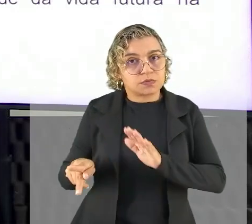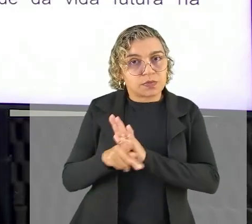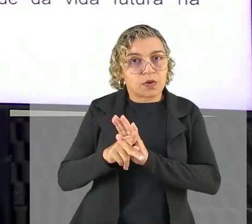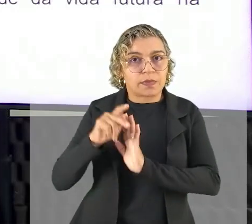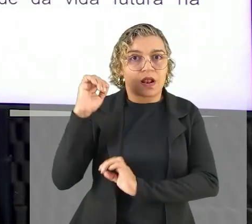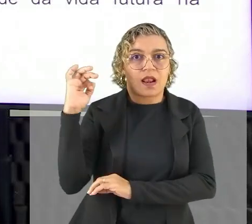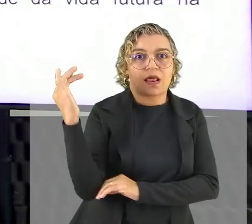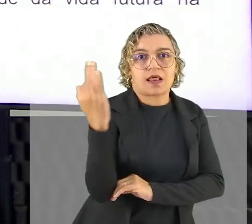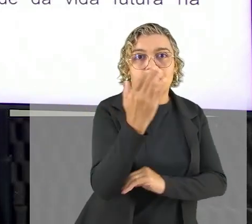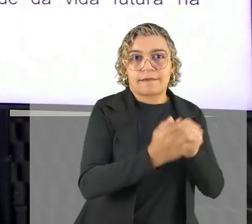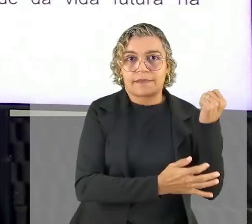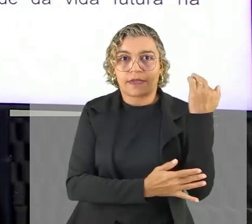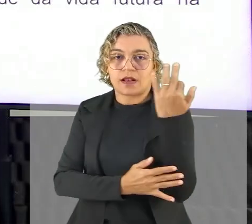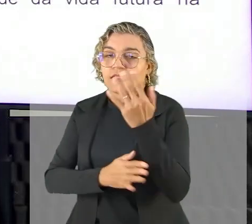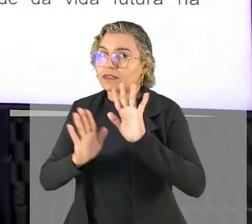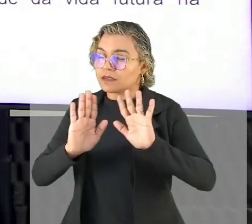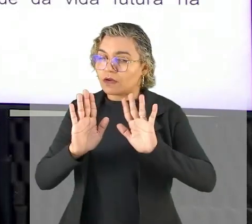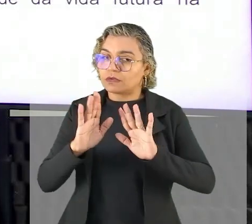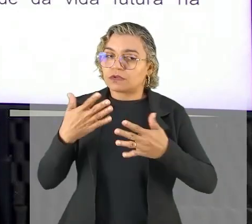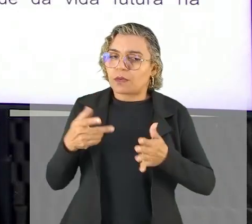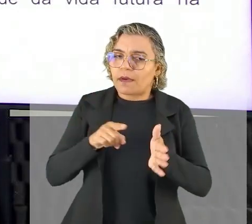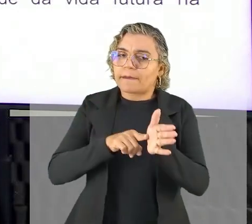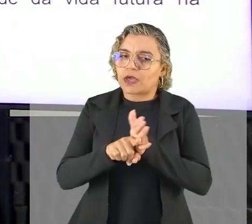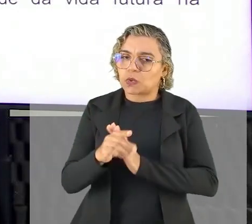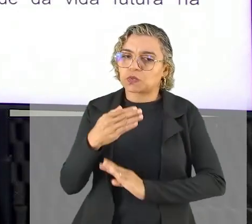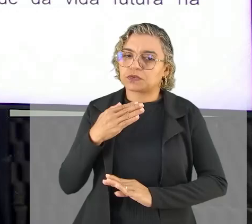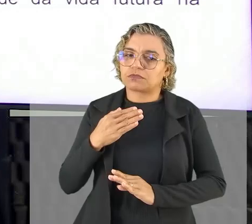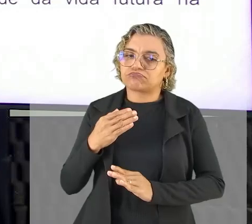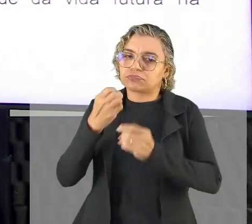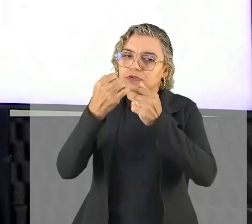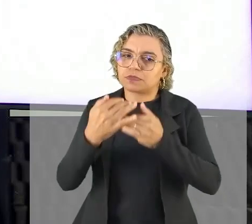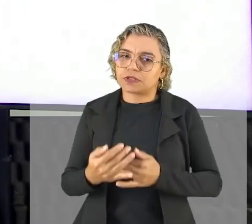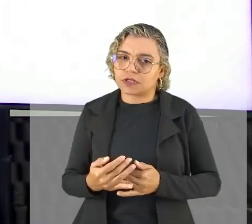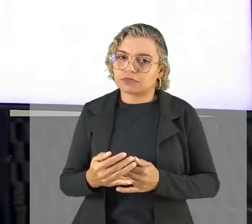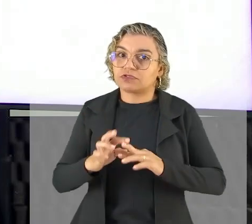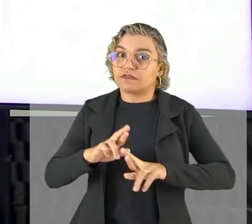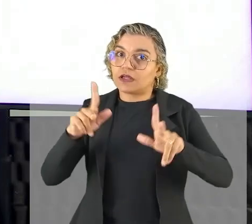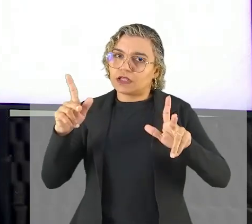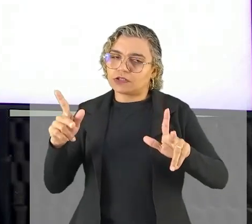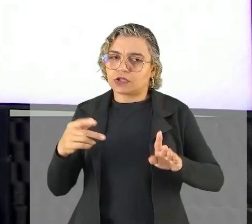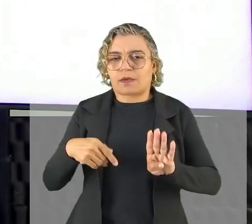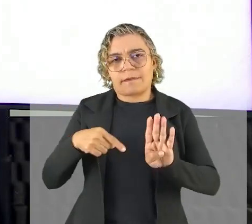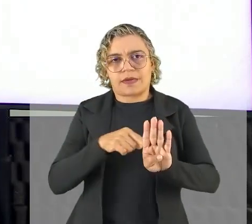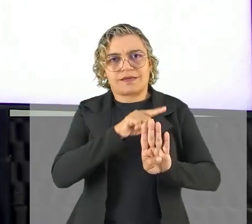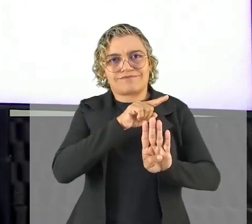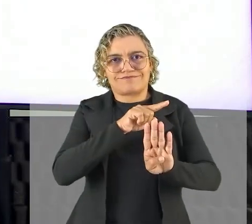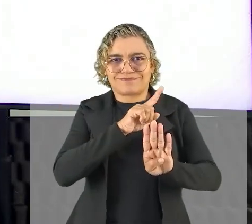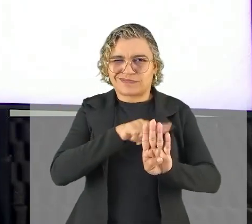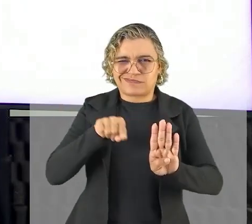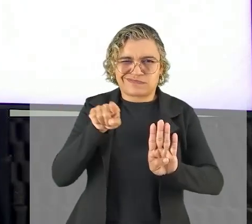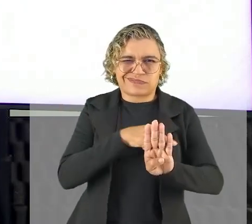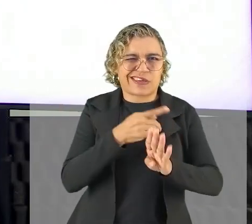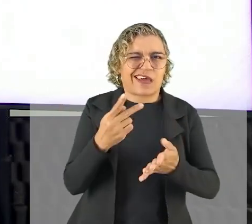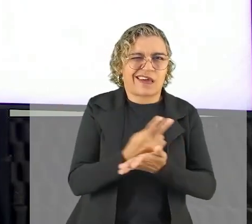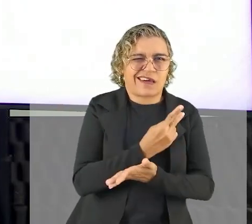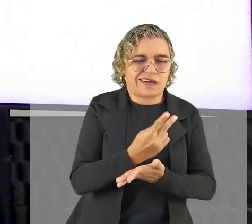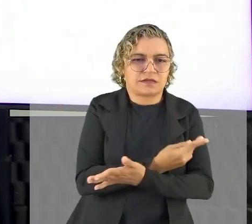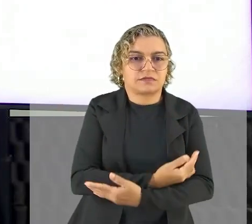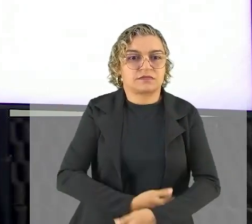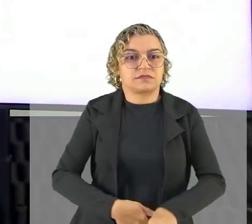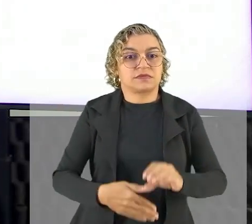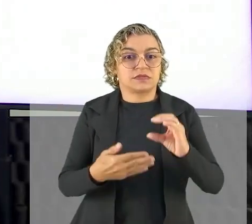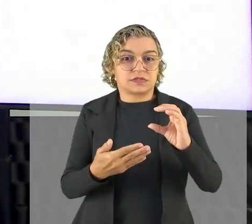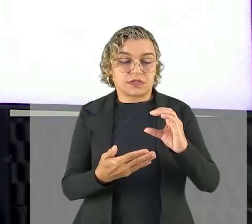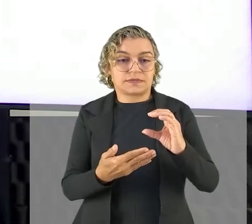texto, né, e não é disso que a questão pede. Então, a gente descarta também a letra B. O que ele está fazendo é o seguinte: já de